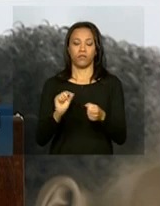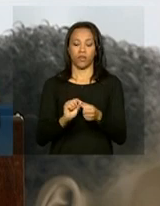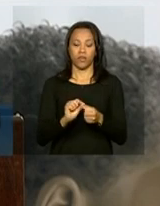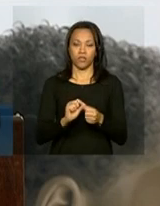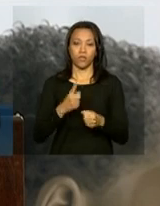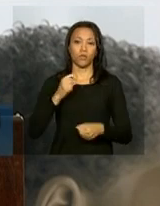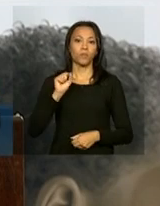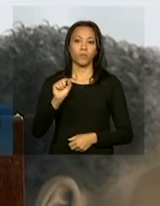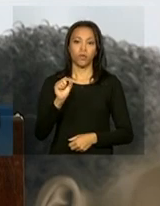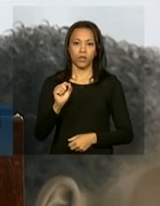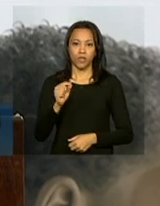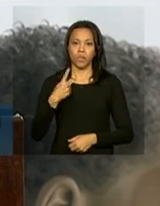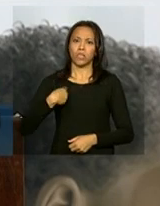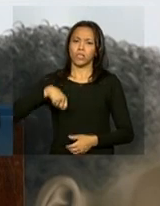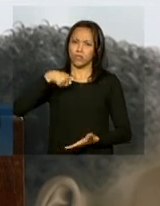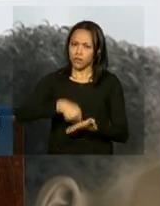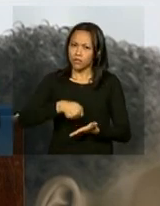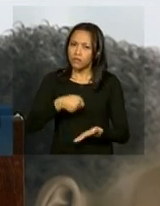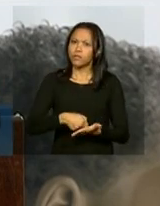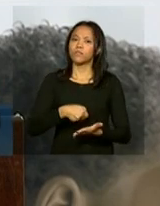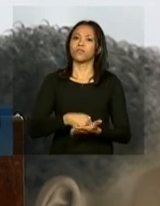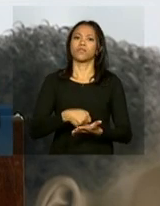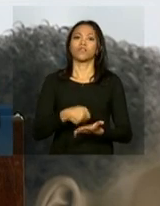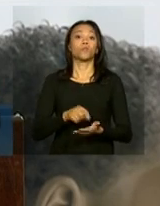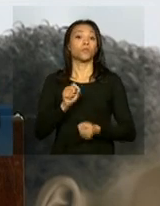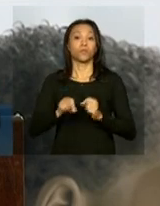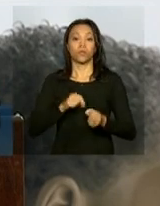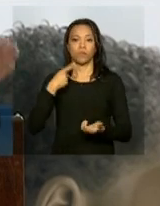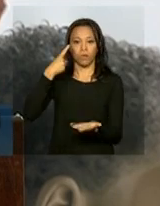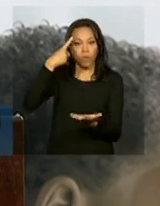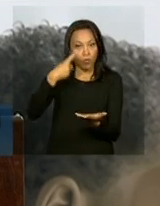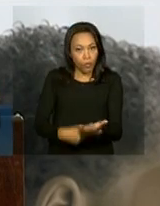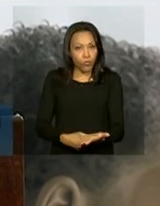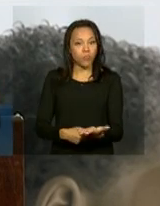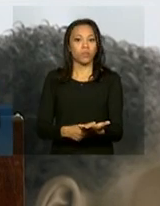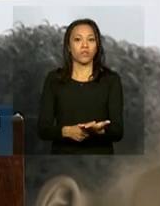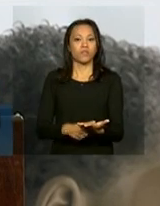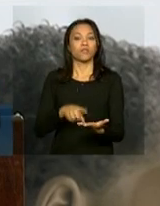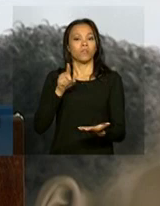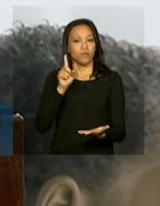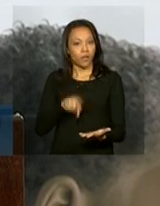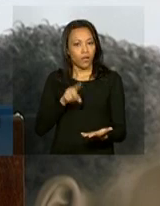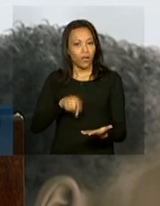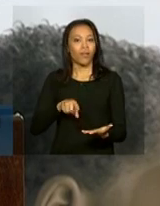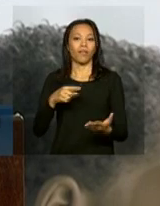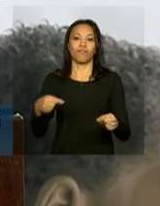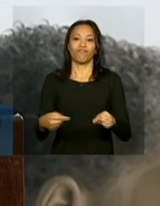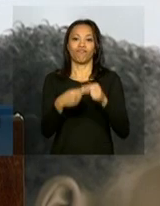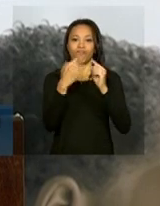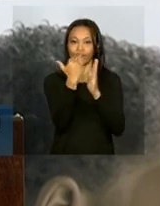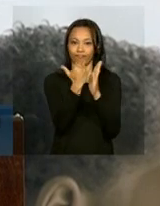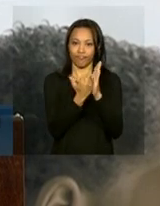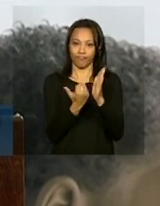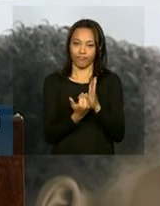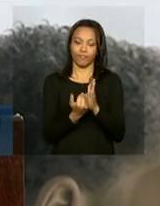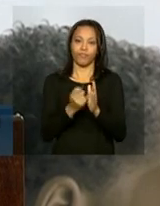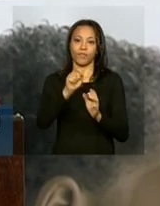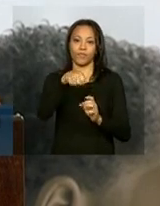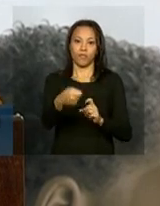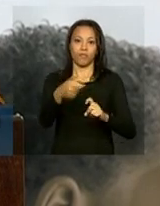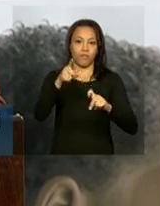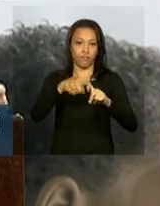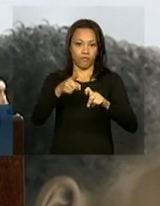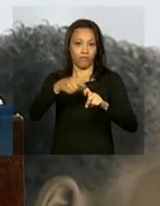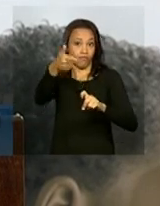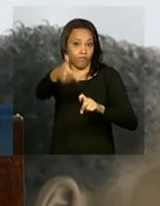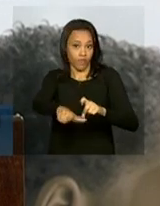exige a determinação e o compromisso, que é o que caracteriza o Mais Médicos. Sabe,